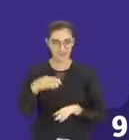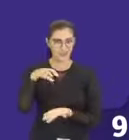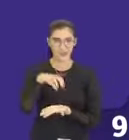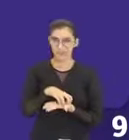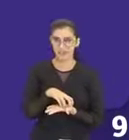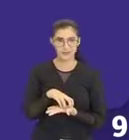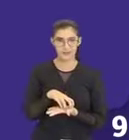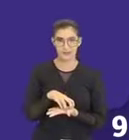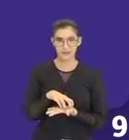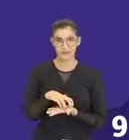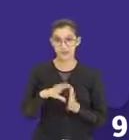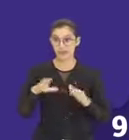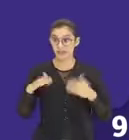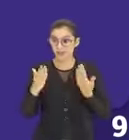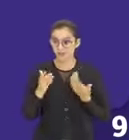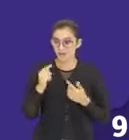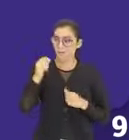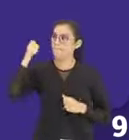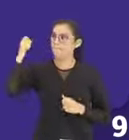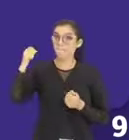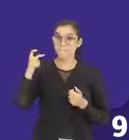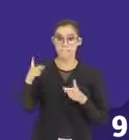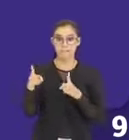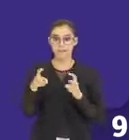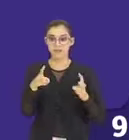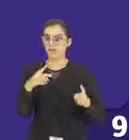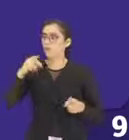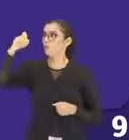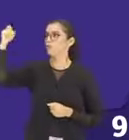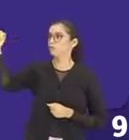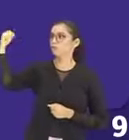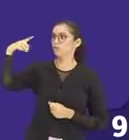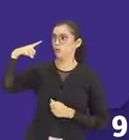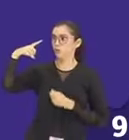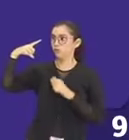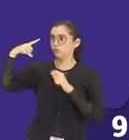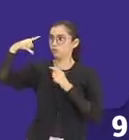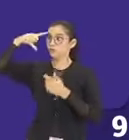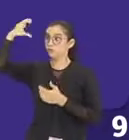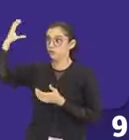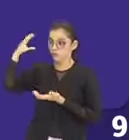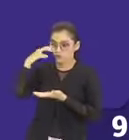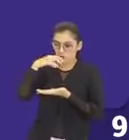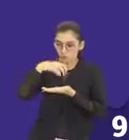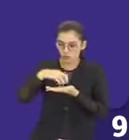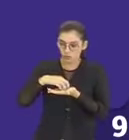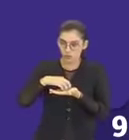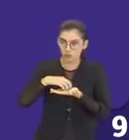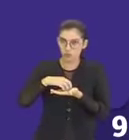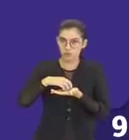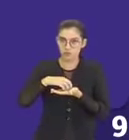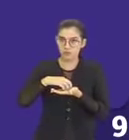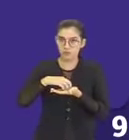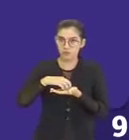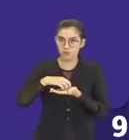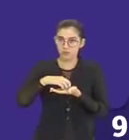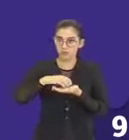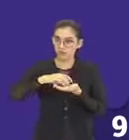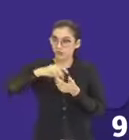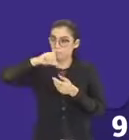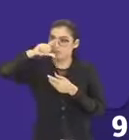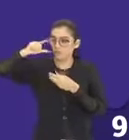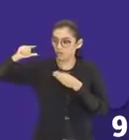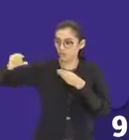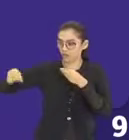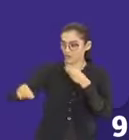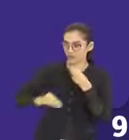Sol e os planetas, ó. Bonitinho, como nós temos hoje. Só que ele viu só até aqui Saturno, viu, galera? Porque o alcance